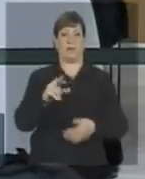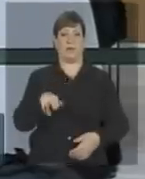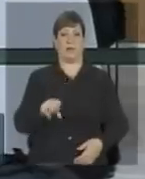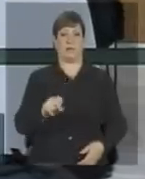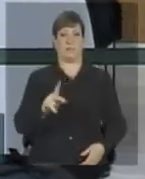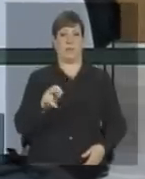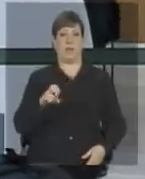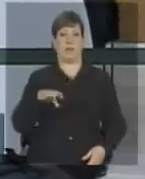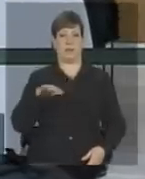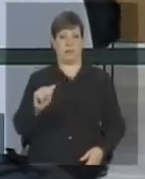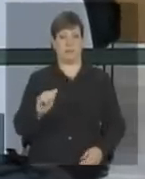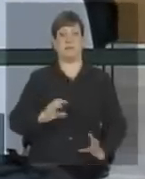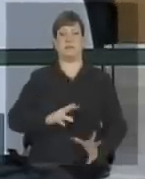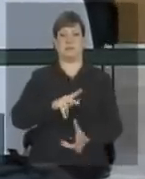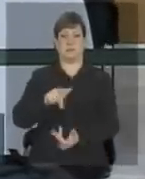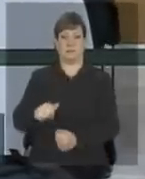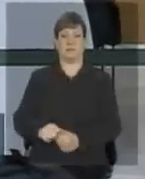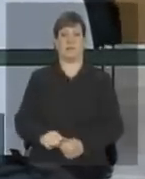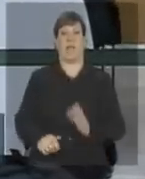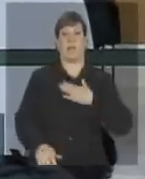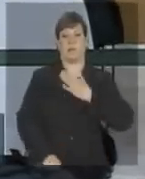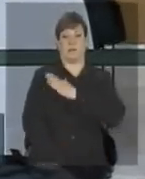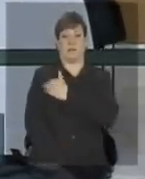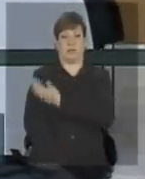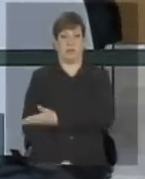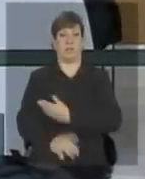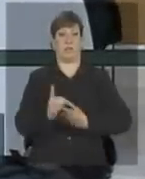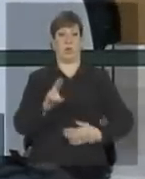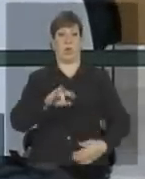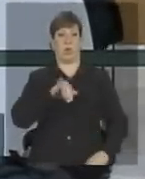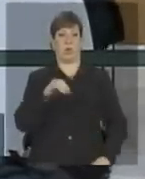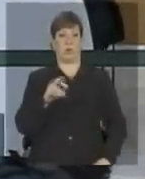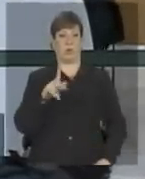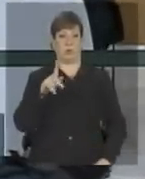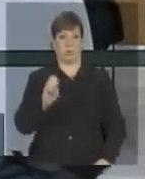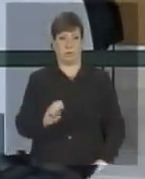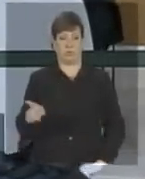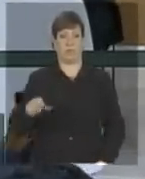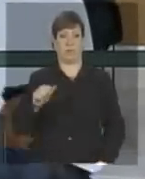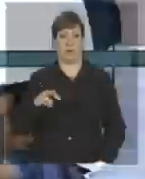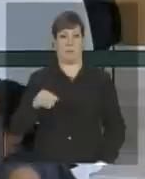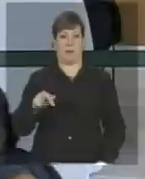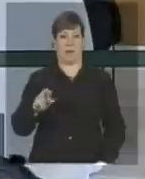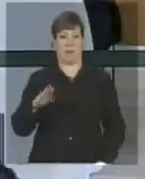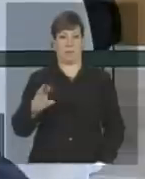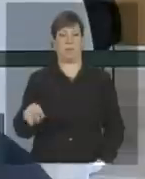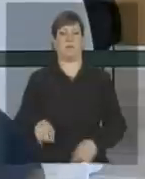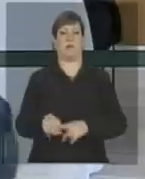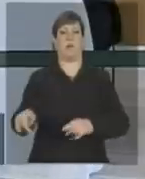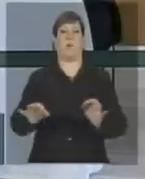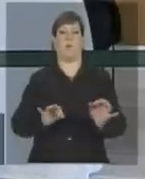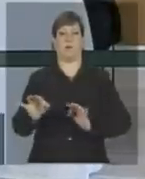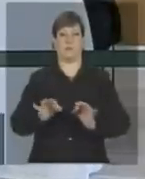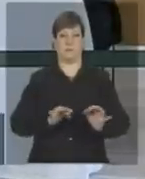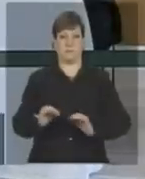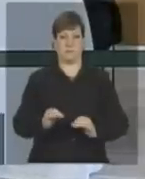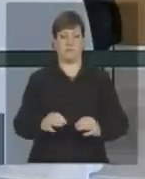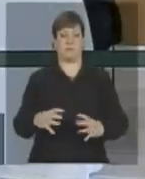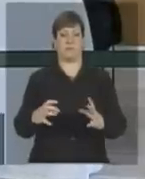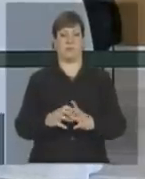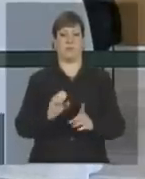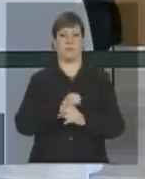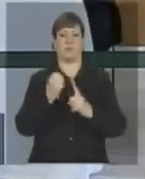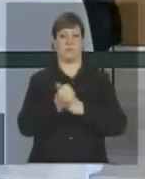Internacional. À minha direita, o Dr. Jorge da Amarribo, uma organização da sociedade civil que